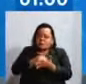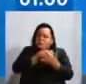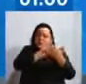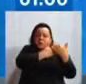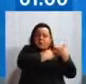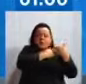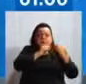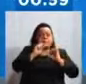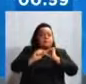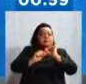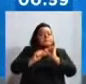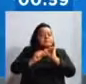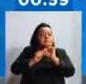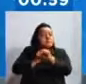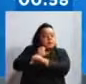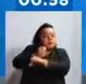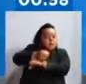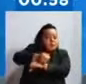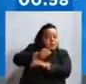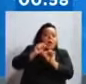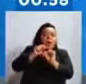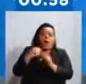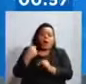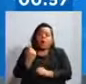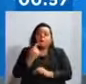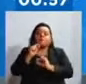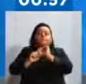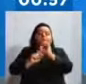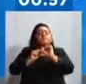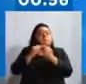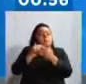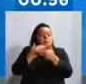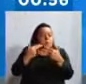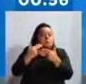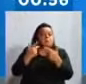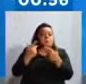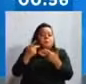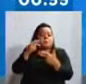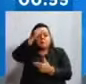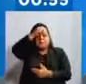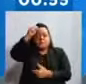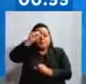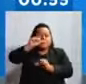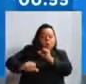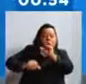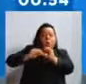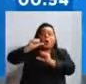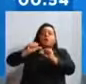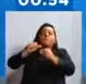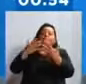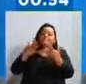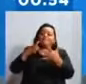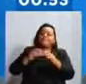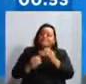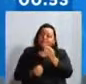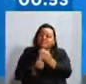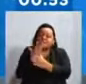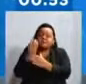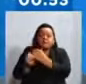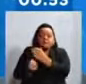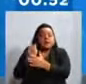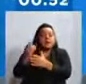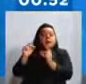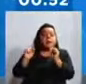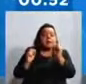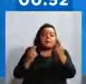Como prefeito, nós vamos mudar a cara de Porto Velho. Vamos criar diversas áreas, diversas praças